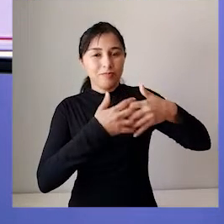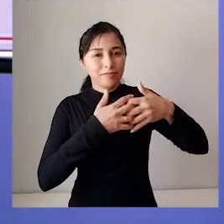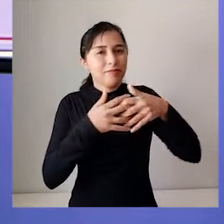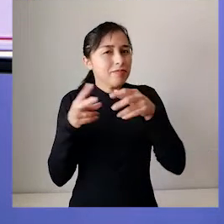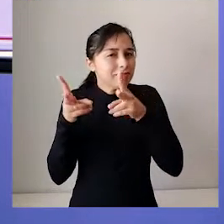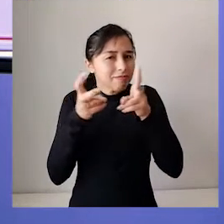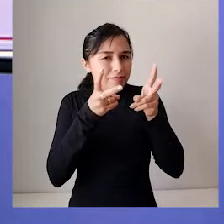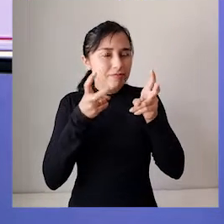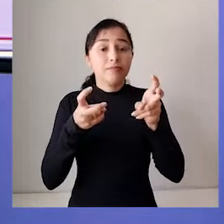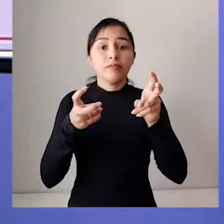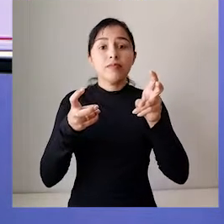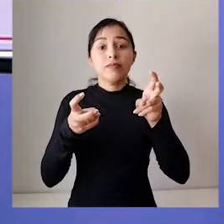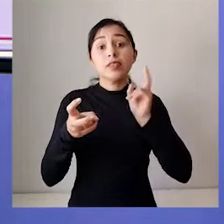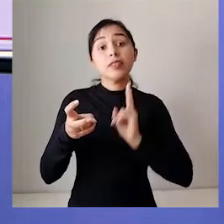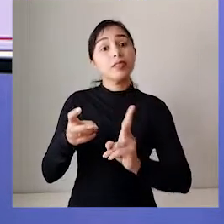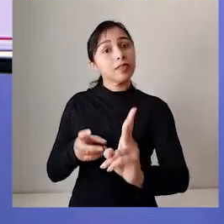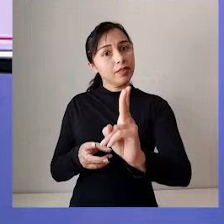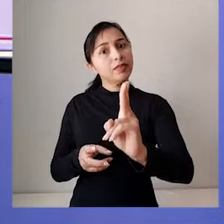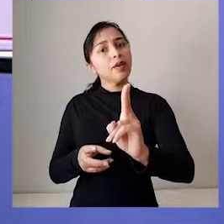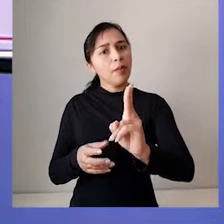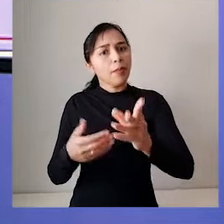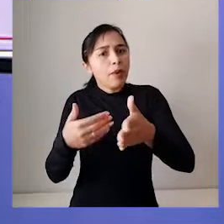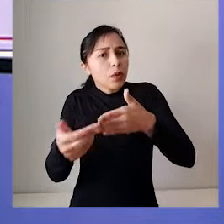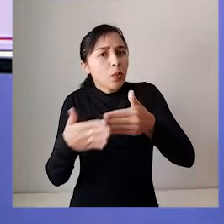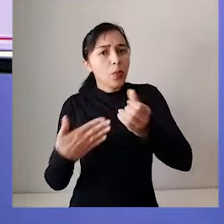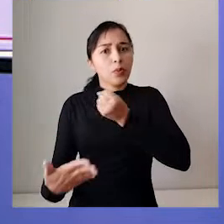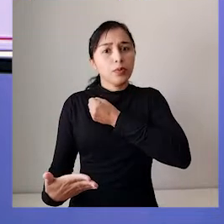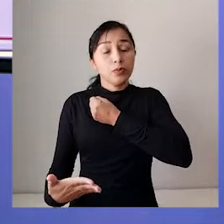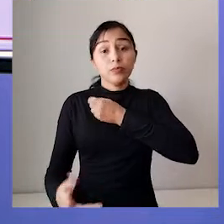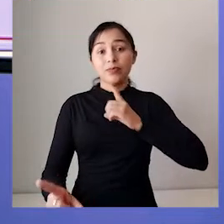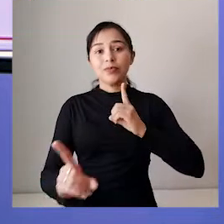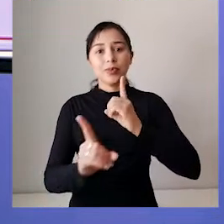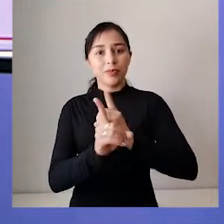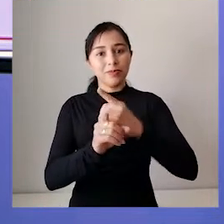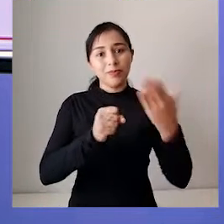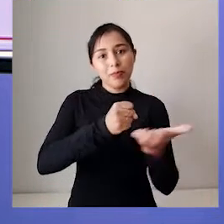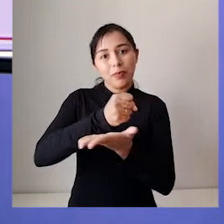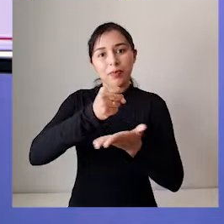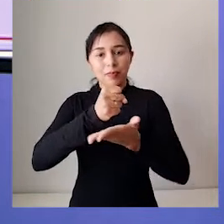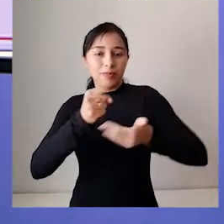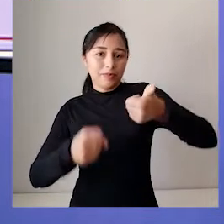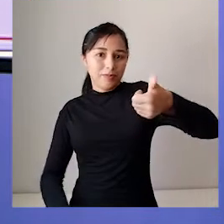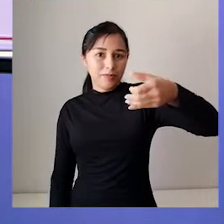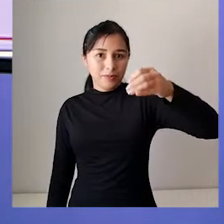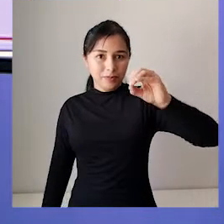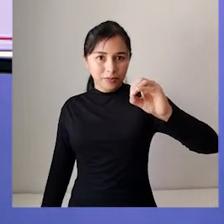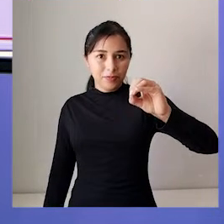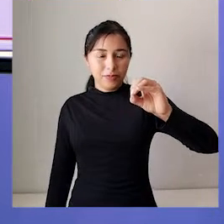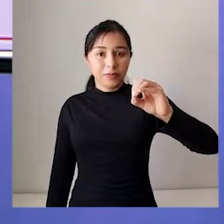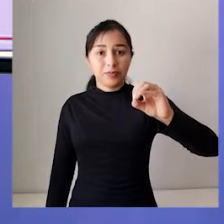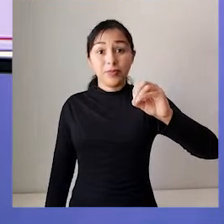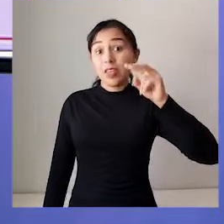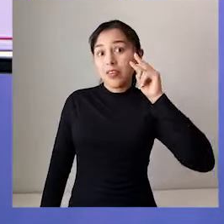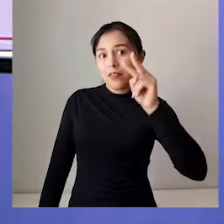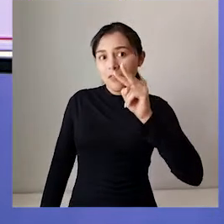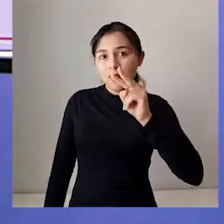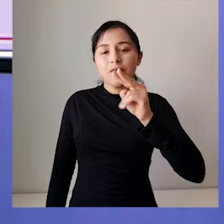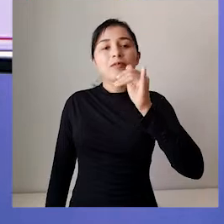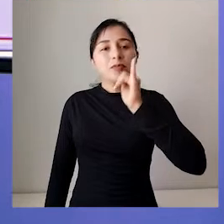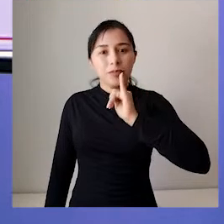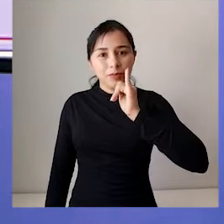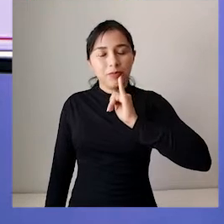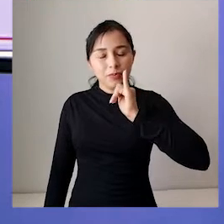bem, nós sempre vamos encontrar a base 10 nessa organização. Aqui nós temos um exemplo de como